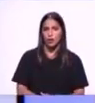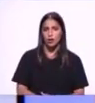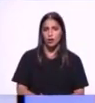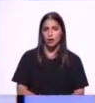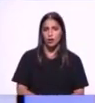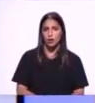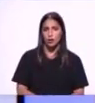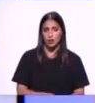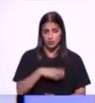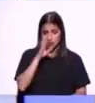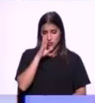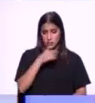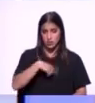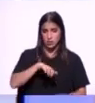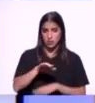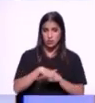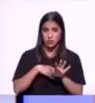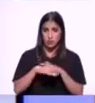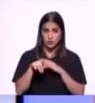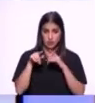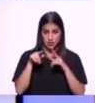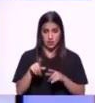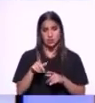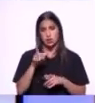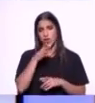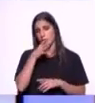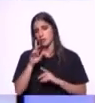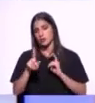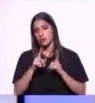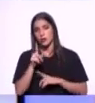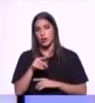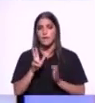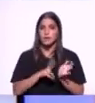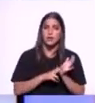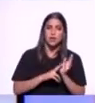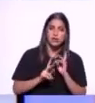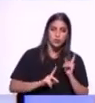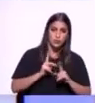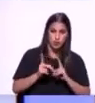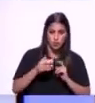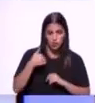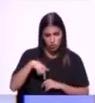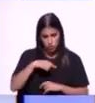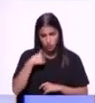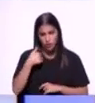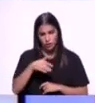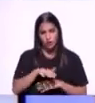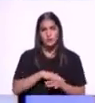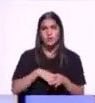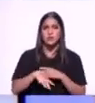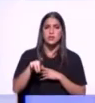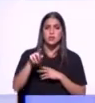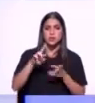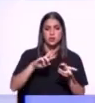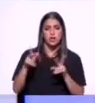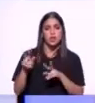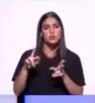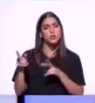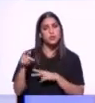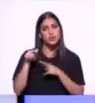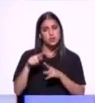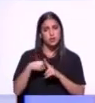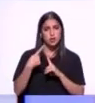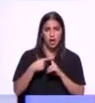Vamos, se nós formos fazer o exercício, o que é que eles disseram, o que é que era verdade, mas nós vamos fazer esse exercício em relação às transferências deste ano.